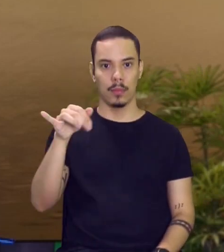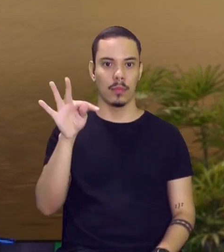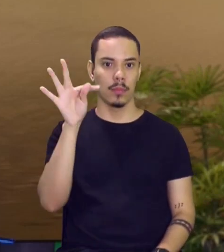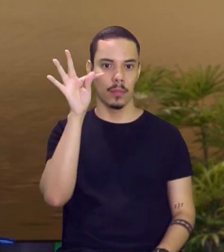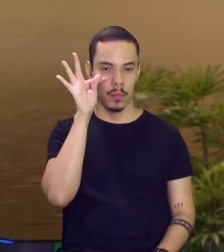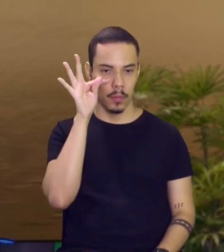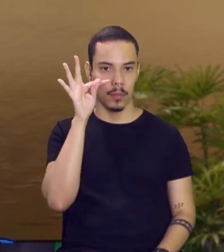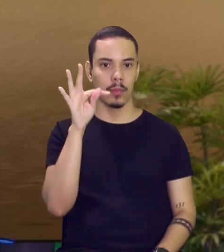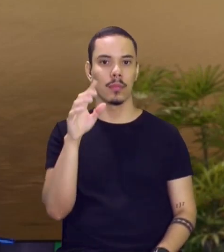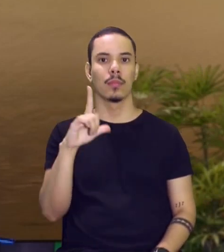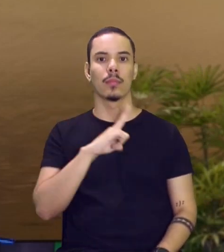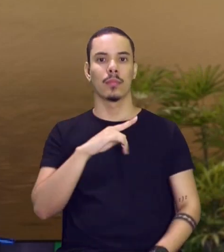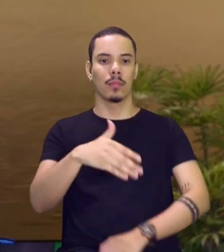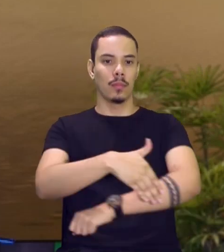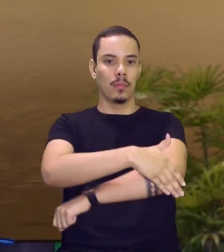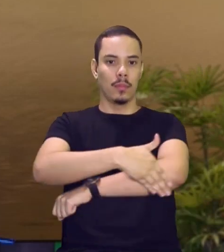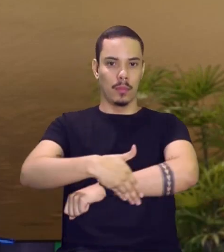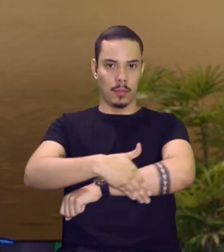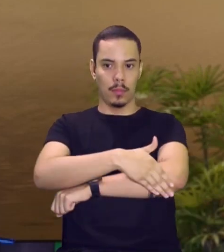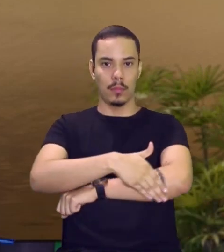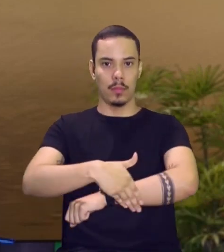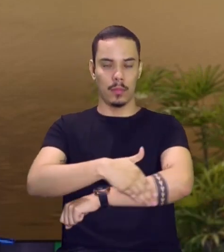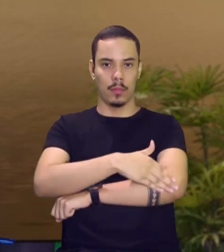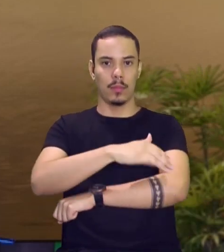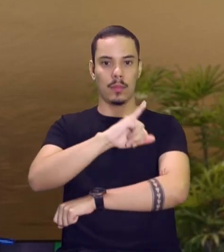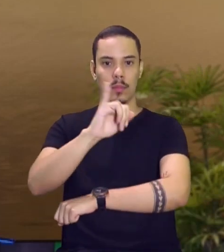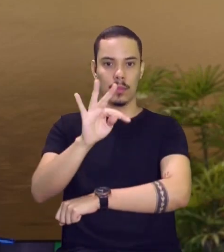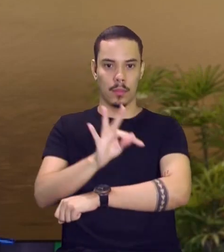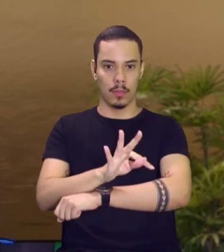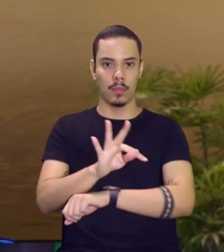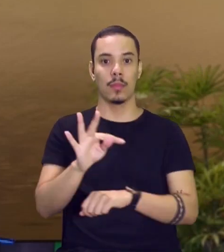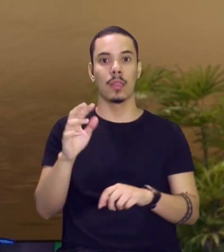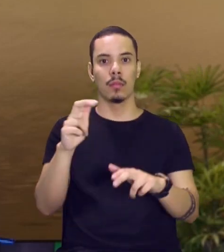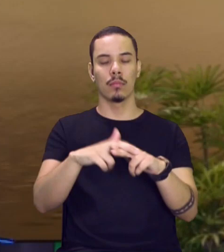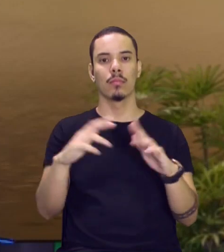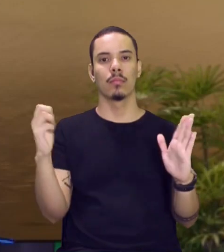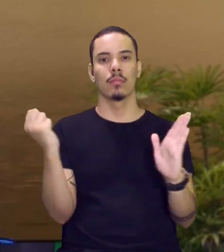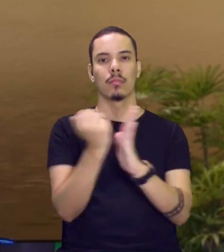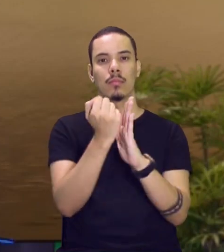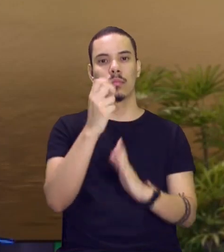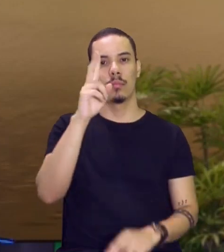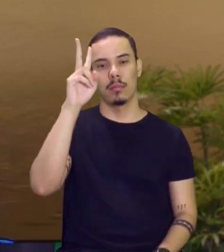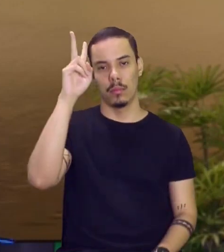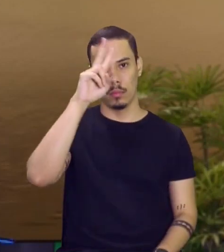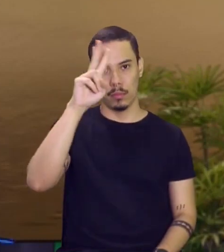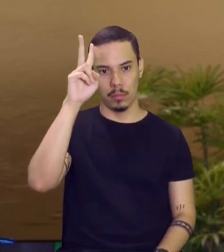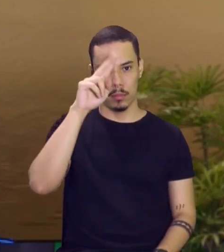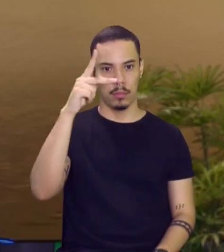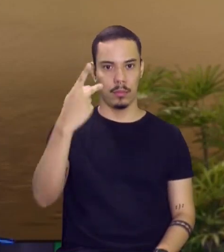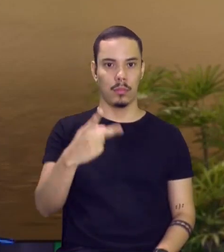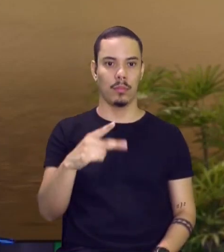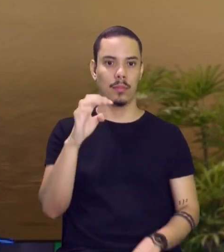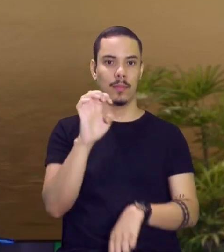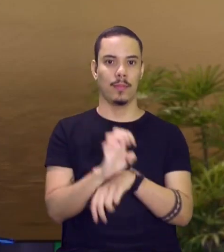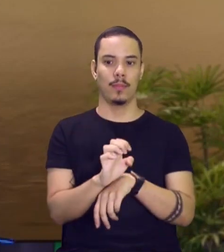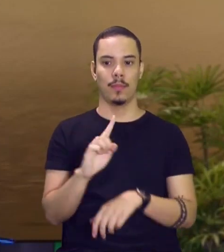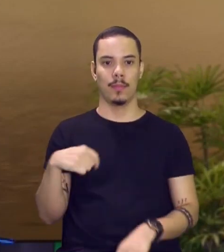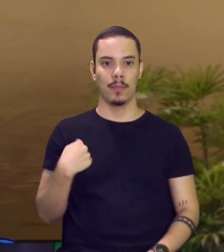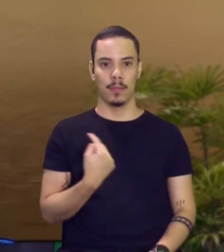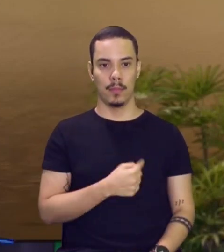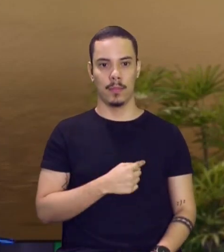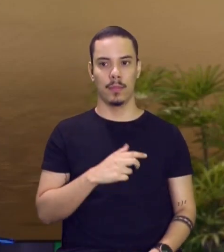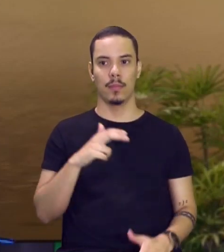ter a Avenida Jorge Teixeira, tá? Portanto, são marcos históricos do nosso estado.